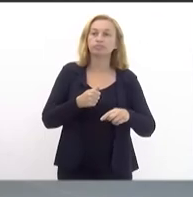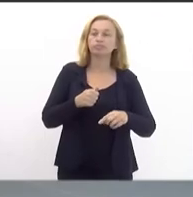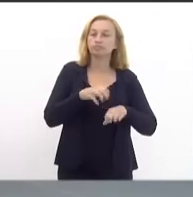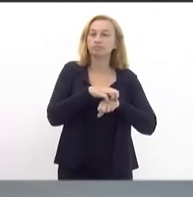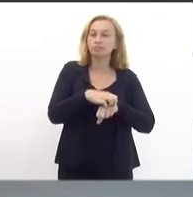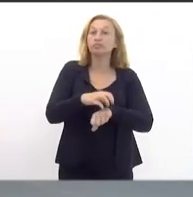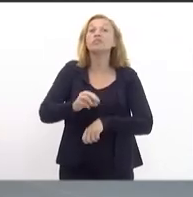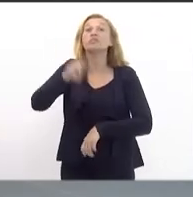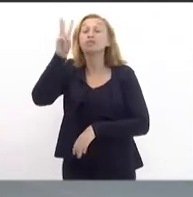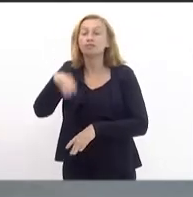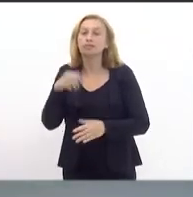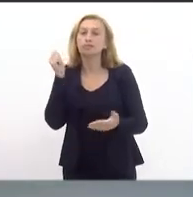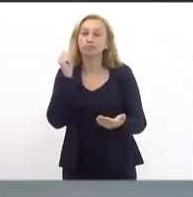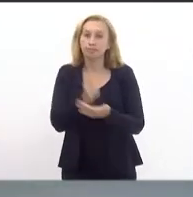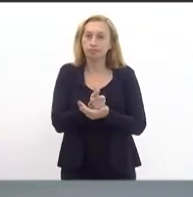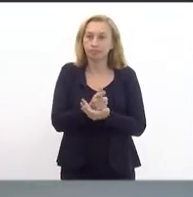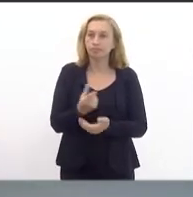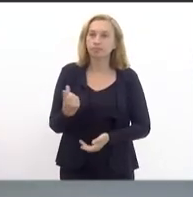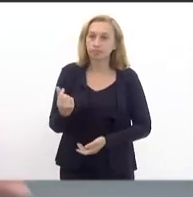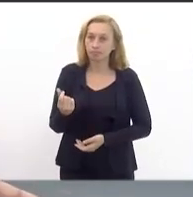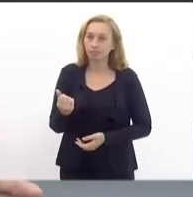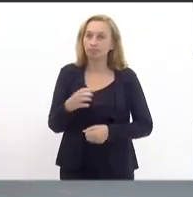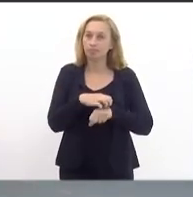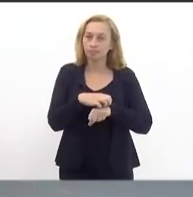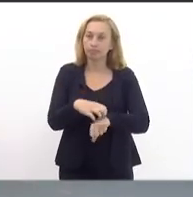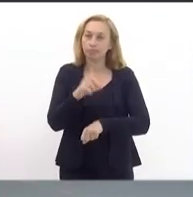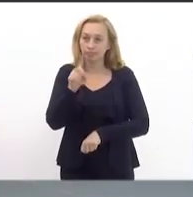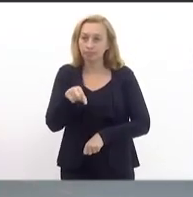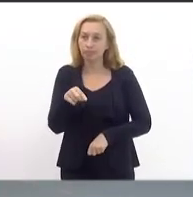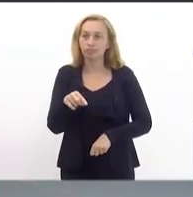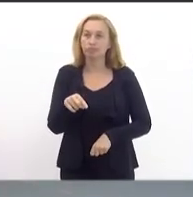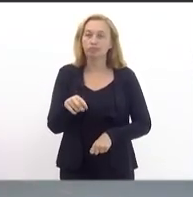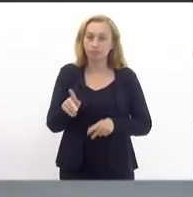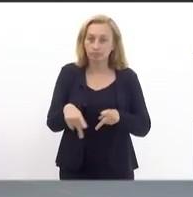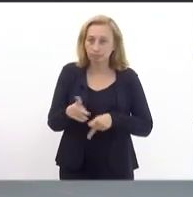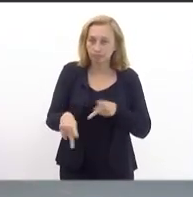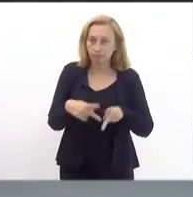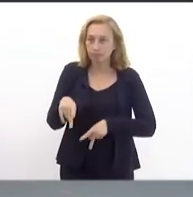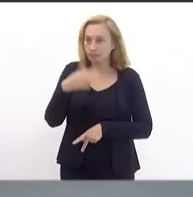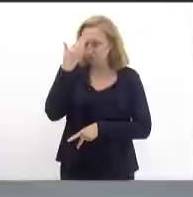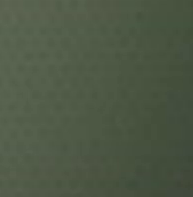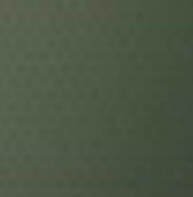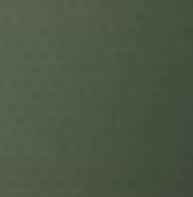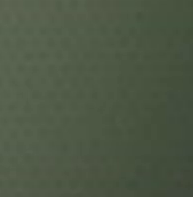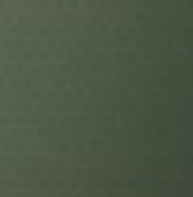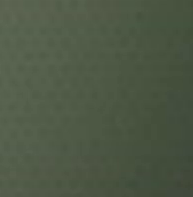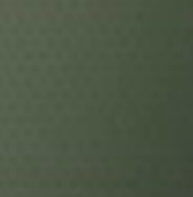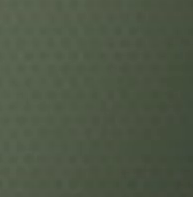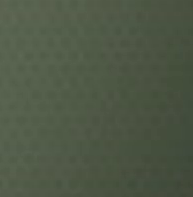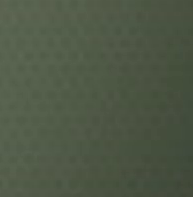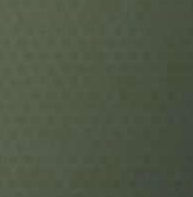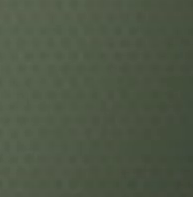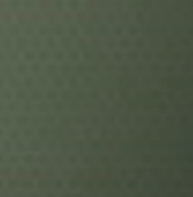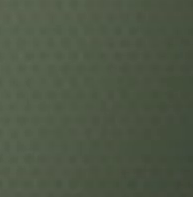quem paga a tarifa desse transporte é o usuário. Muito obrigado pela presença de todos.